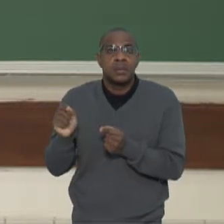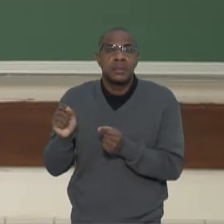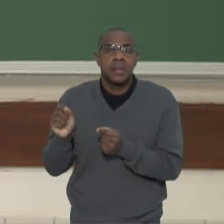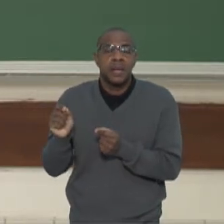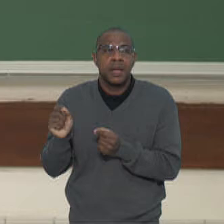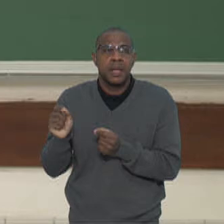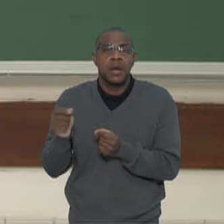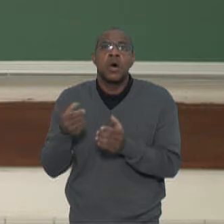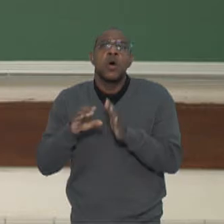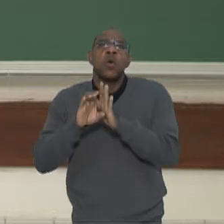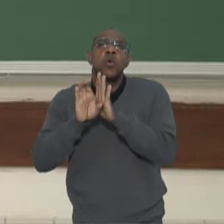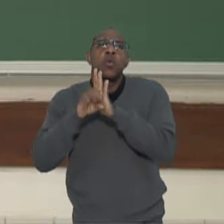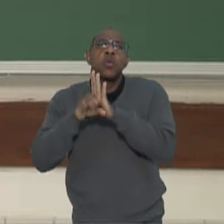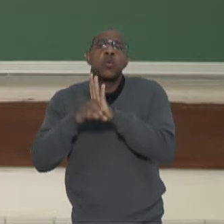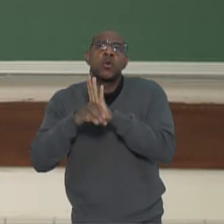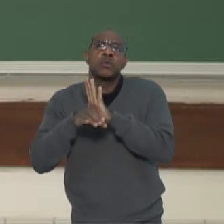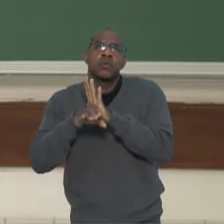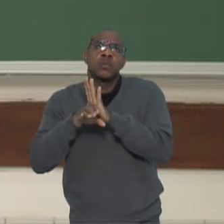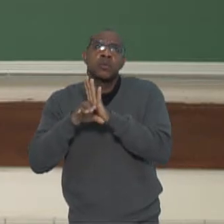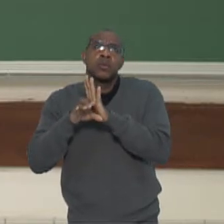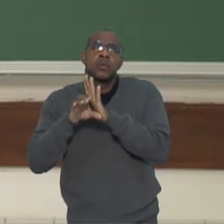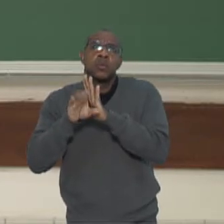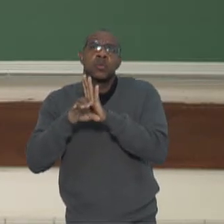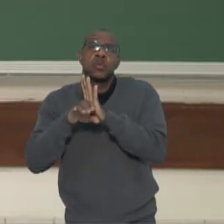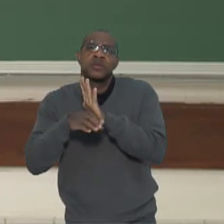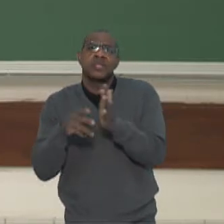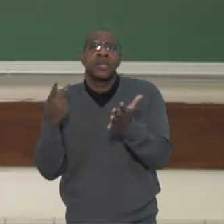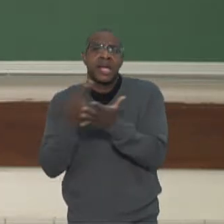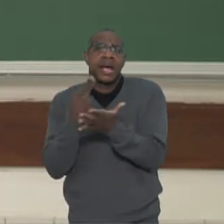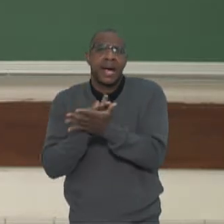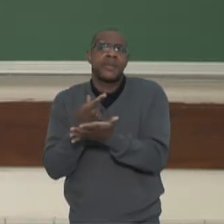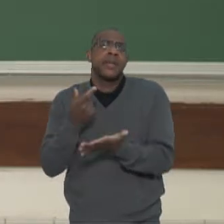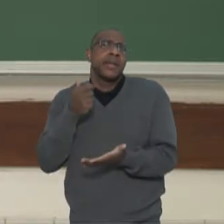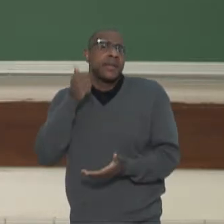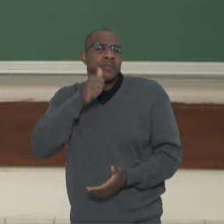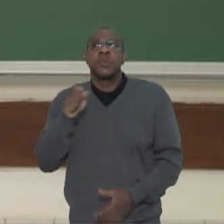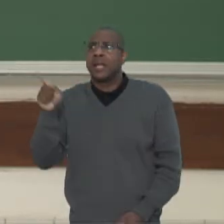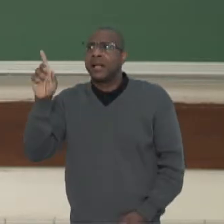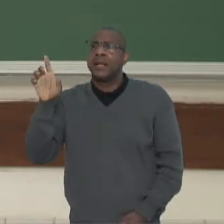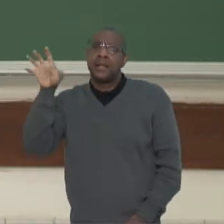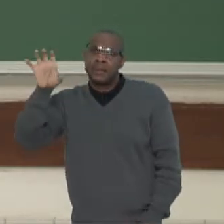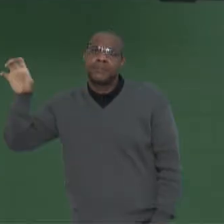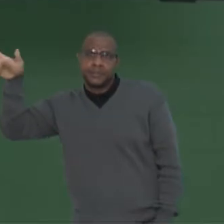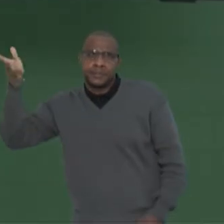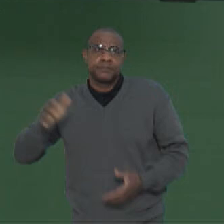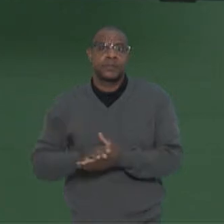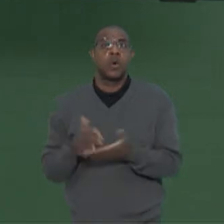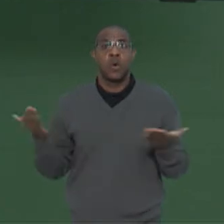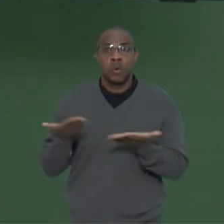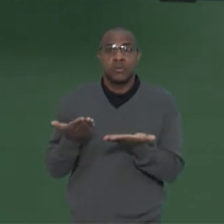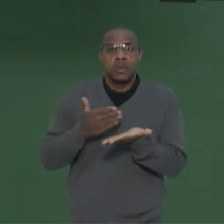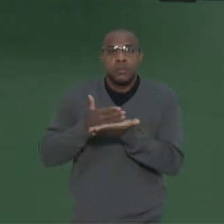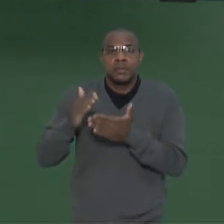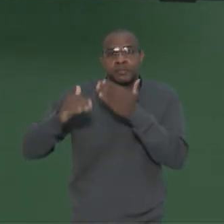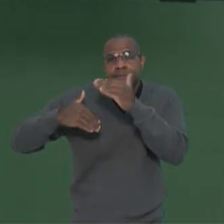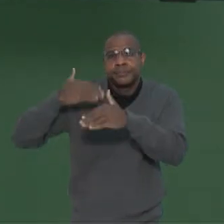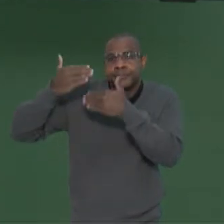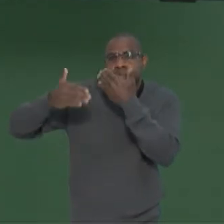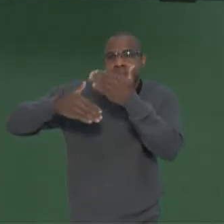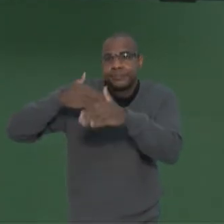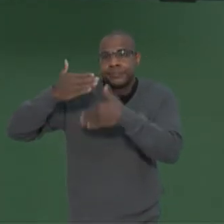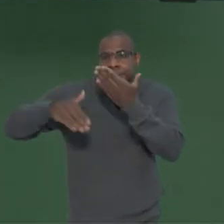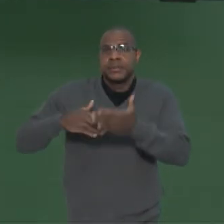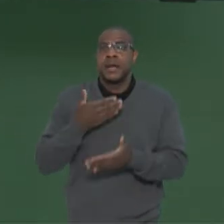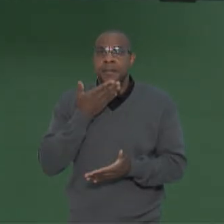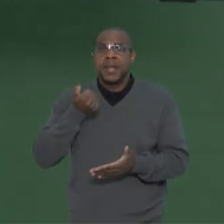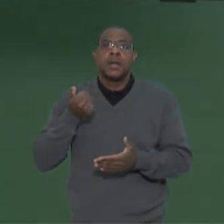novo conceito de inclusão também dessas pessoas, beleza? De diversidade. Vou ler para vocês alguns